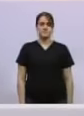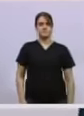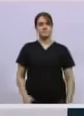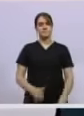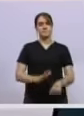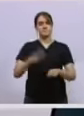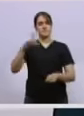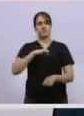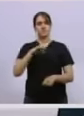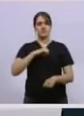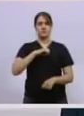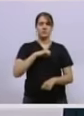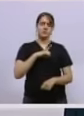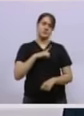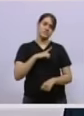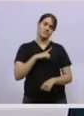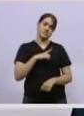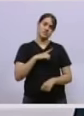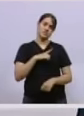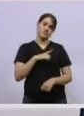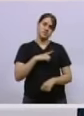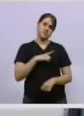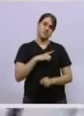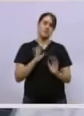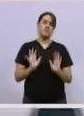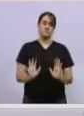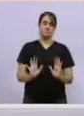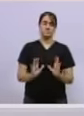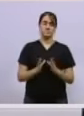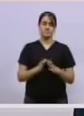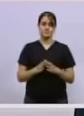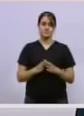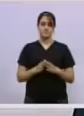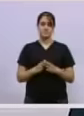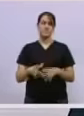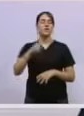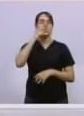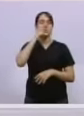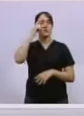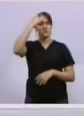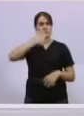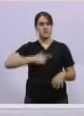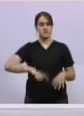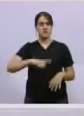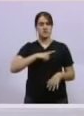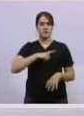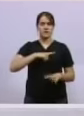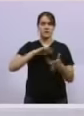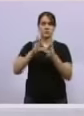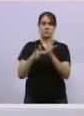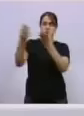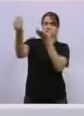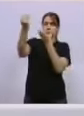mais existe luz nesse vidro, maior é a impureza que você vai perceber nele. Humanidade é isso, é você trazer a luz do ressuscitado